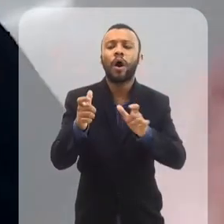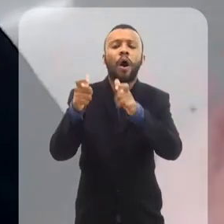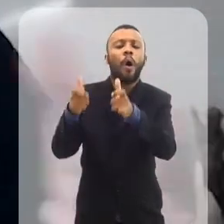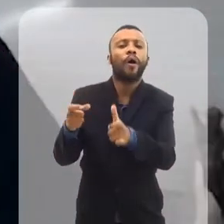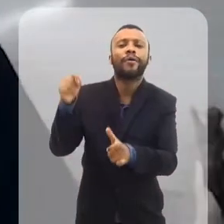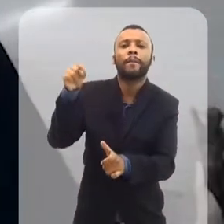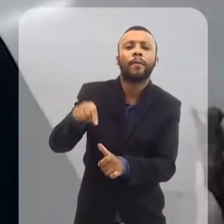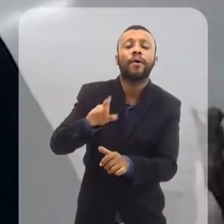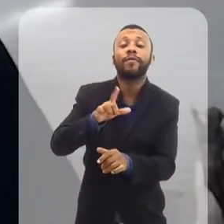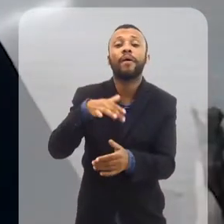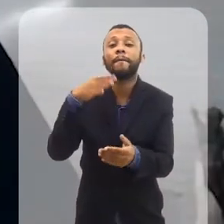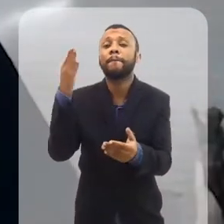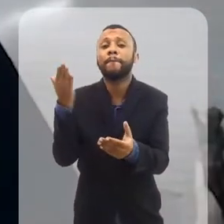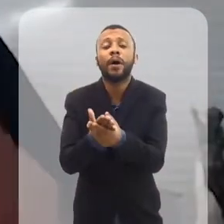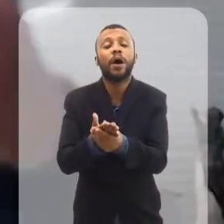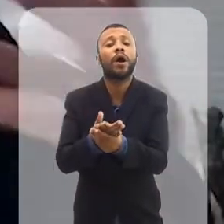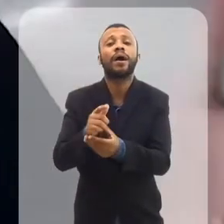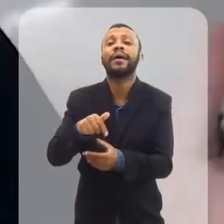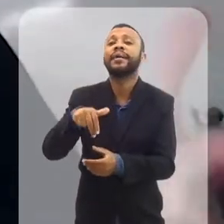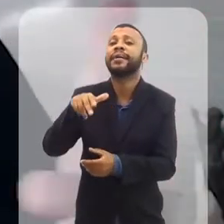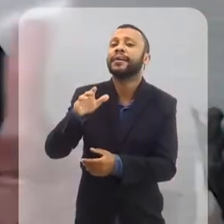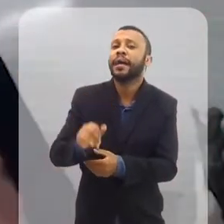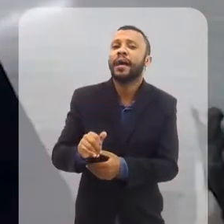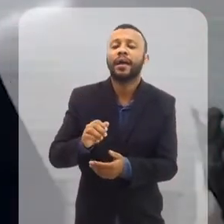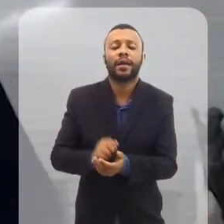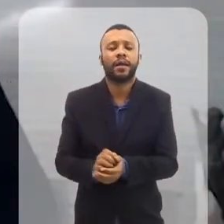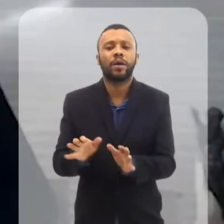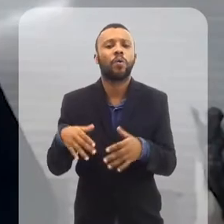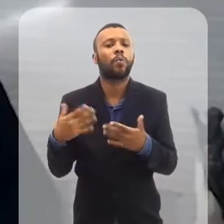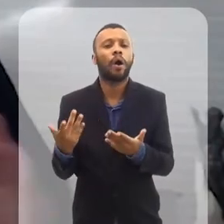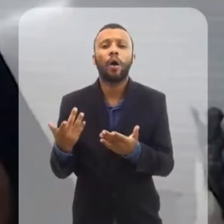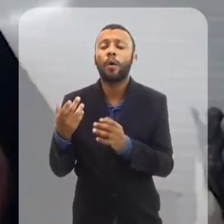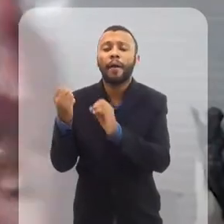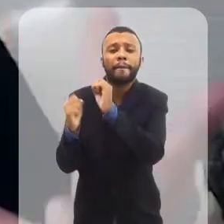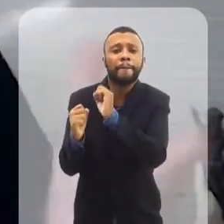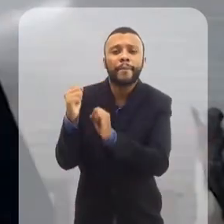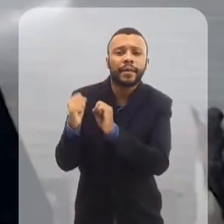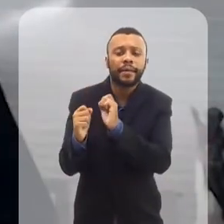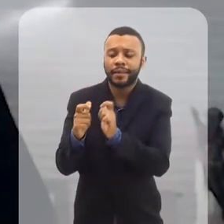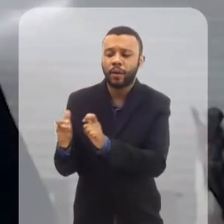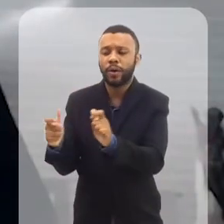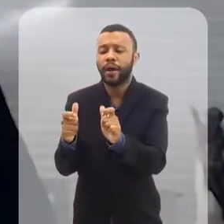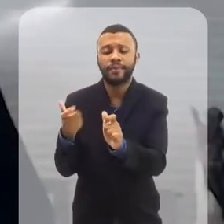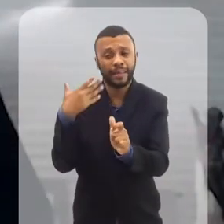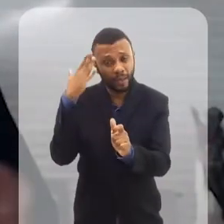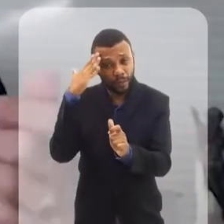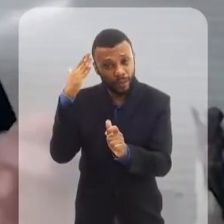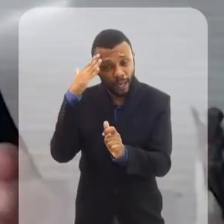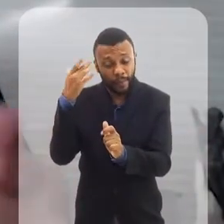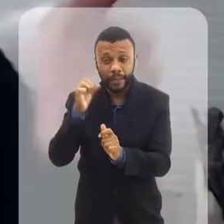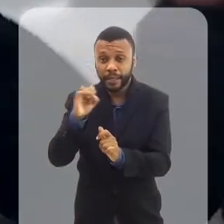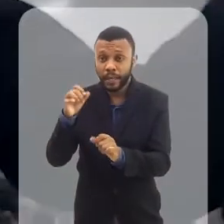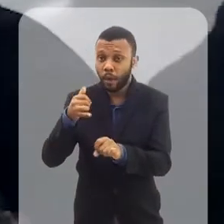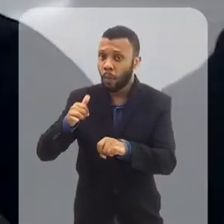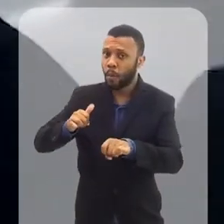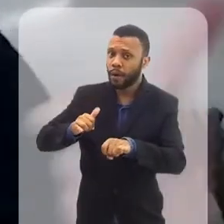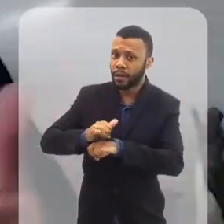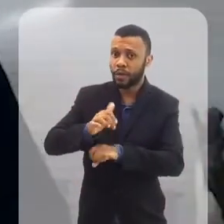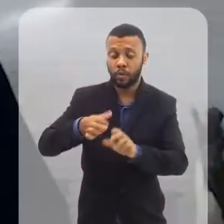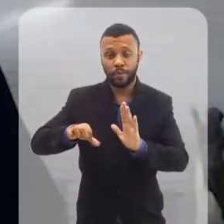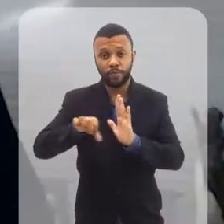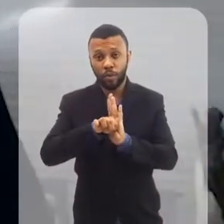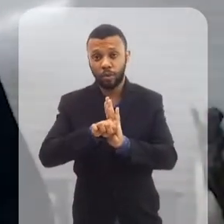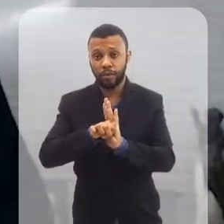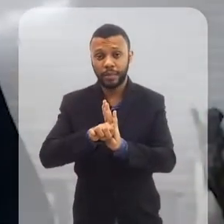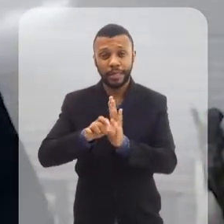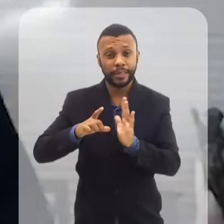Aonde que eu for? Vão abrir uma ação contra quem? Em que lugar? Porque quando você está dentro de um ambiente desse, você não sabe se o infrator está em outro país,